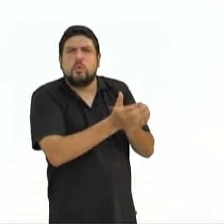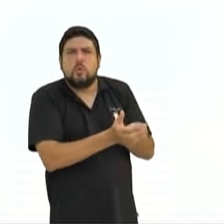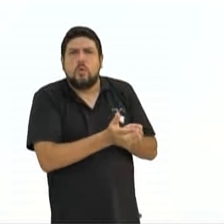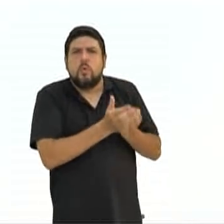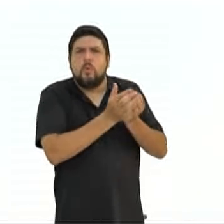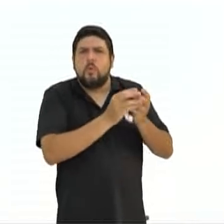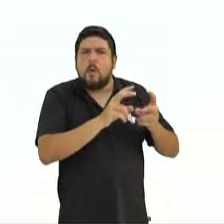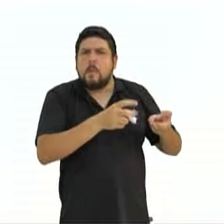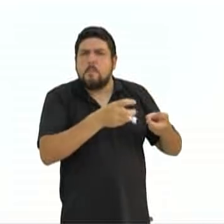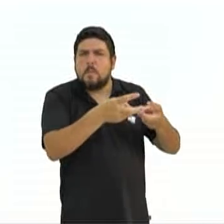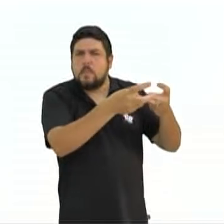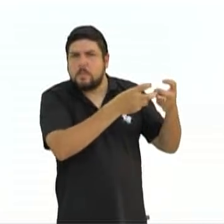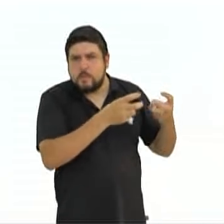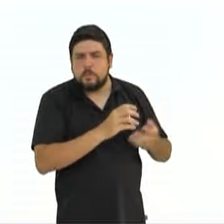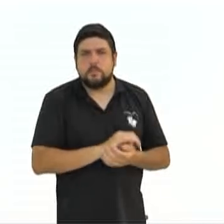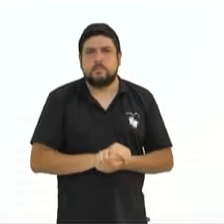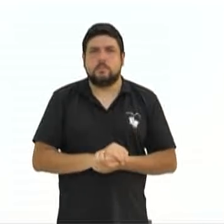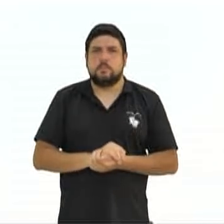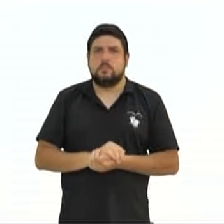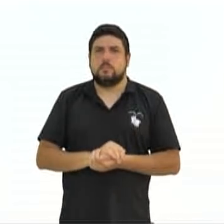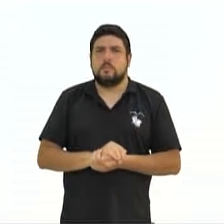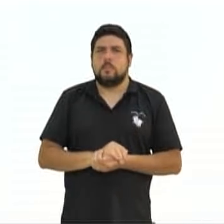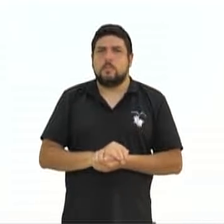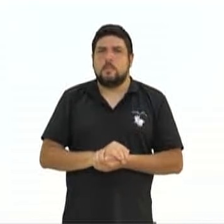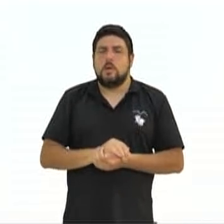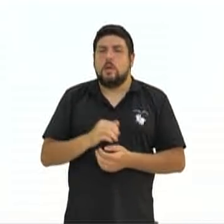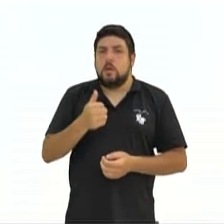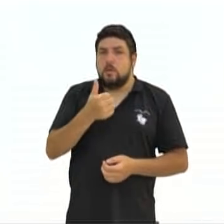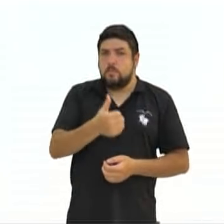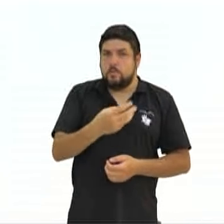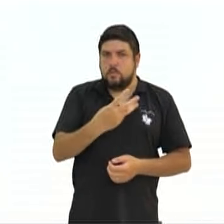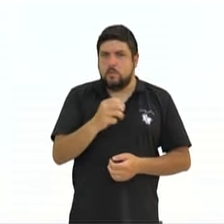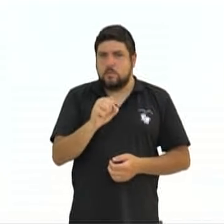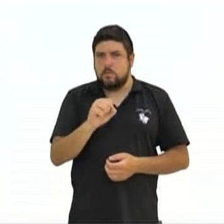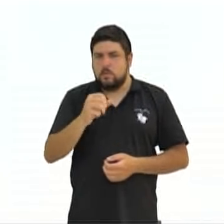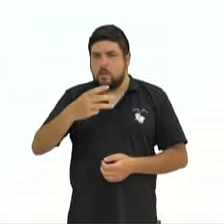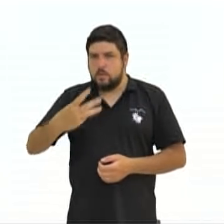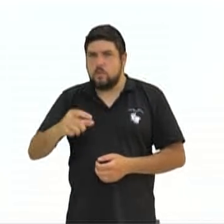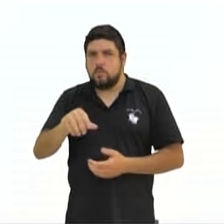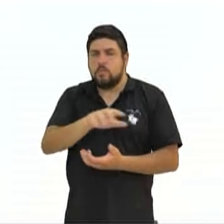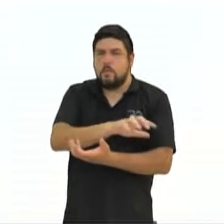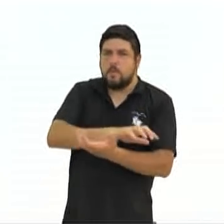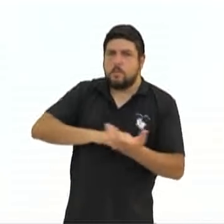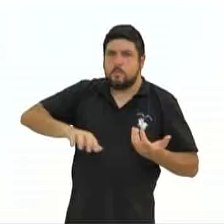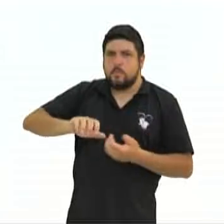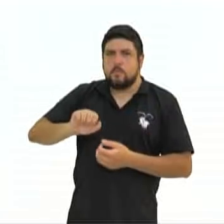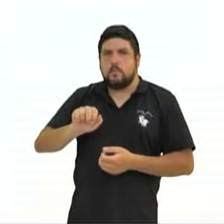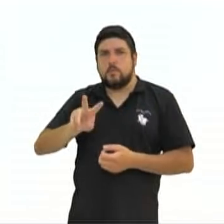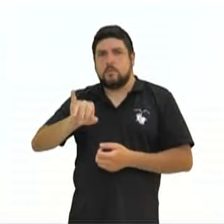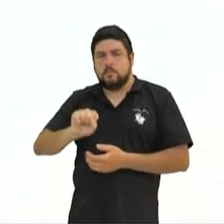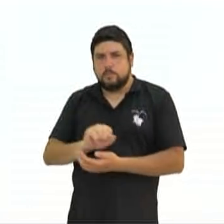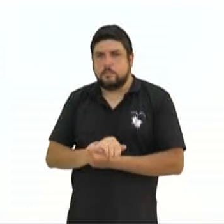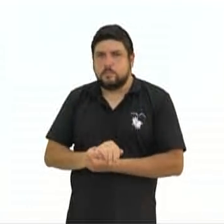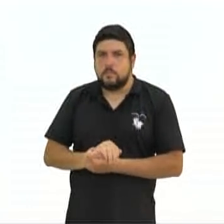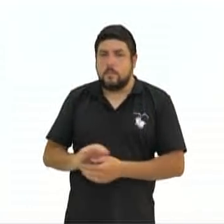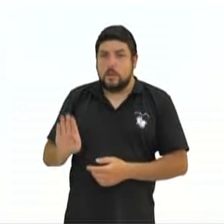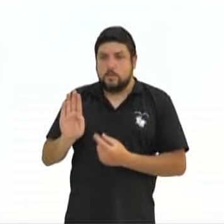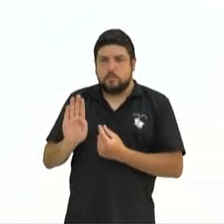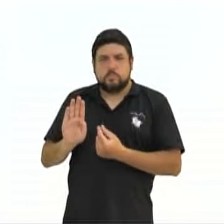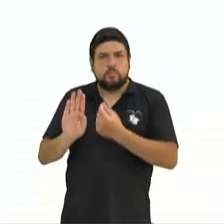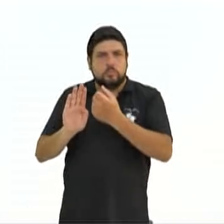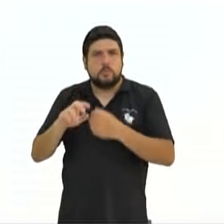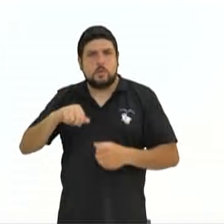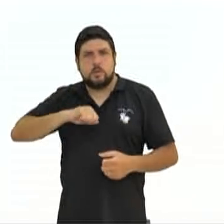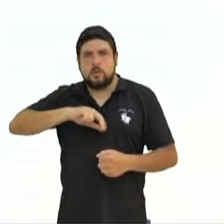outras ocasiões que você vai ter em 1383 a Revolução de Avis. Nessa revolução, a burguesia portuguesa vai